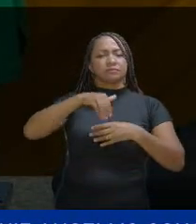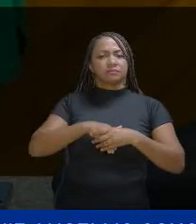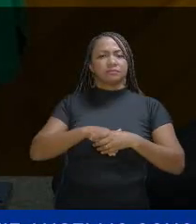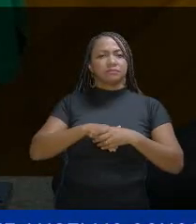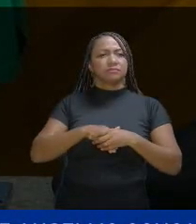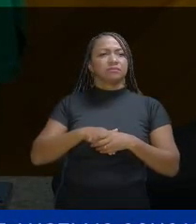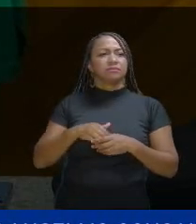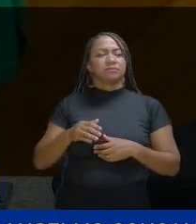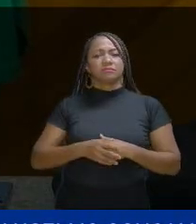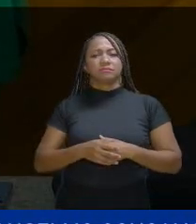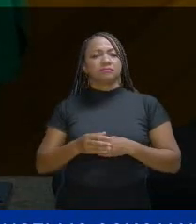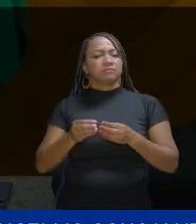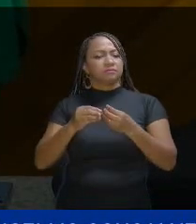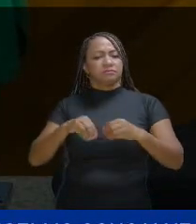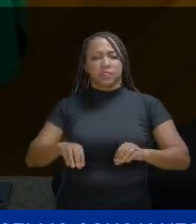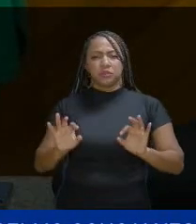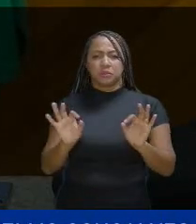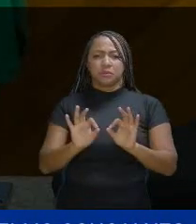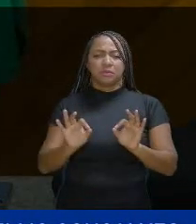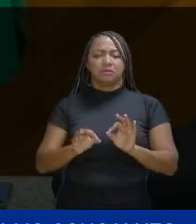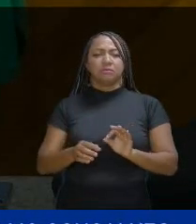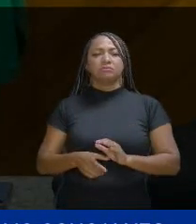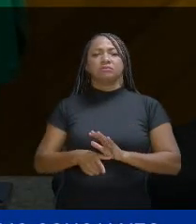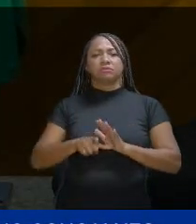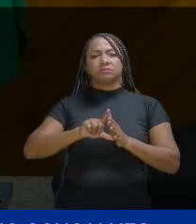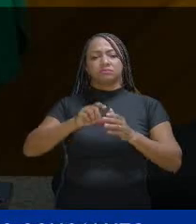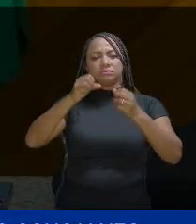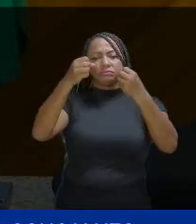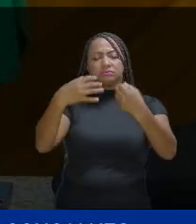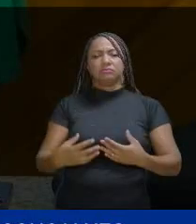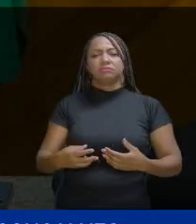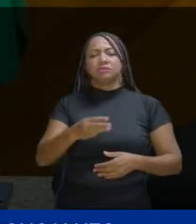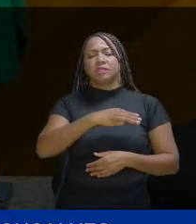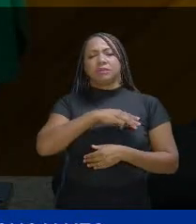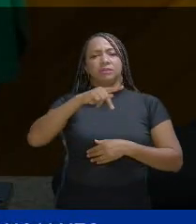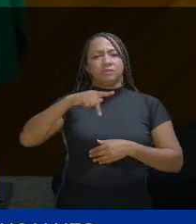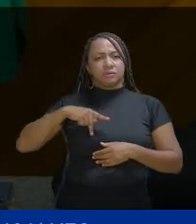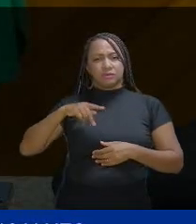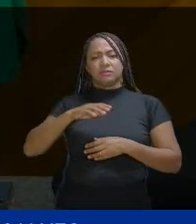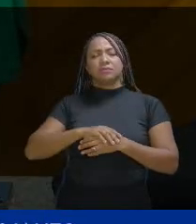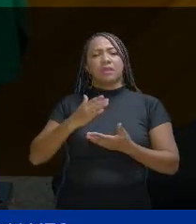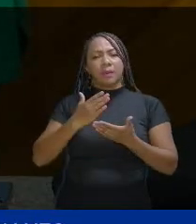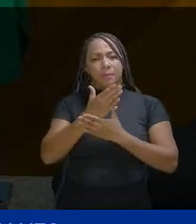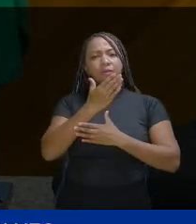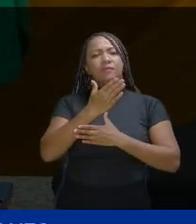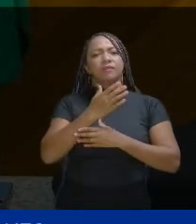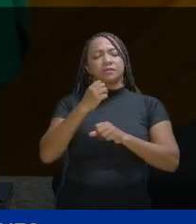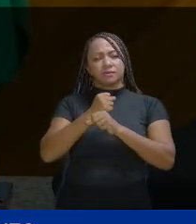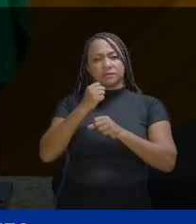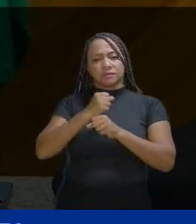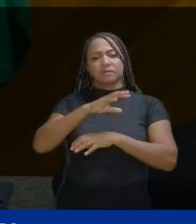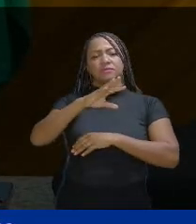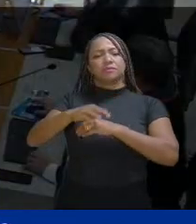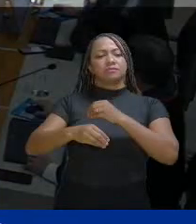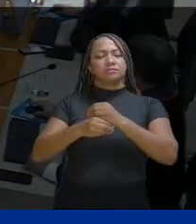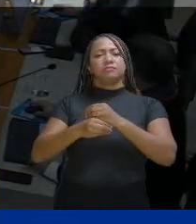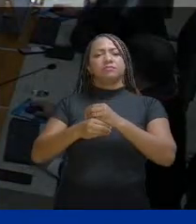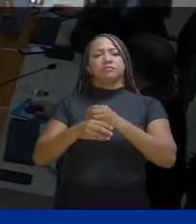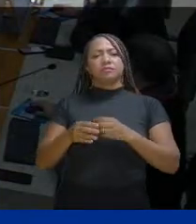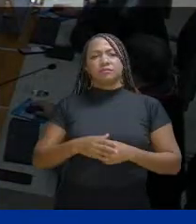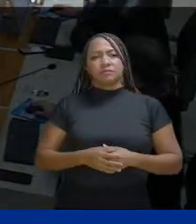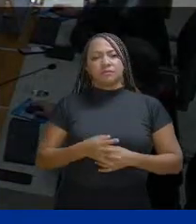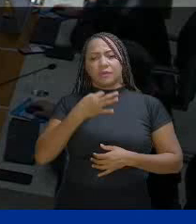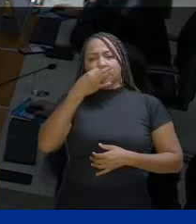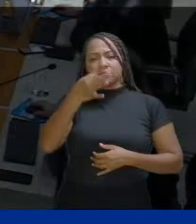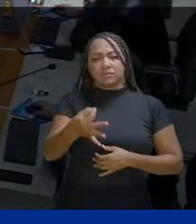restou prejudicado. Ante o posto, o Ministério Público requer a aprovação das contas com ressalvas. É a